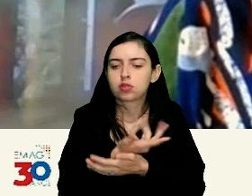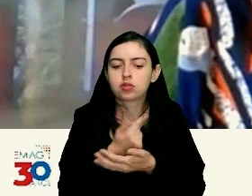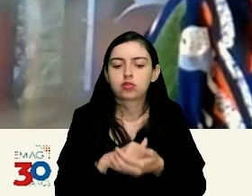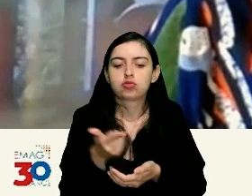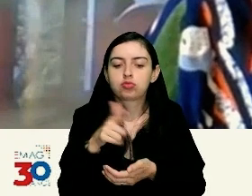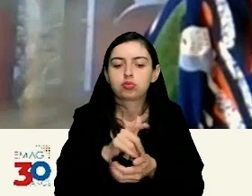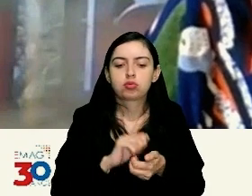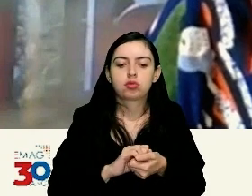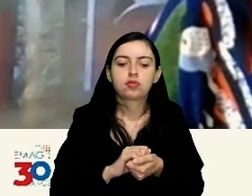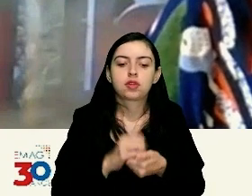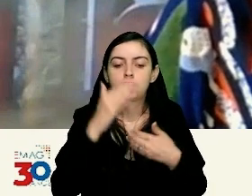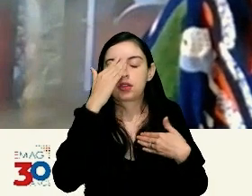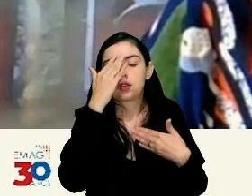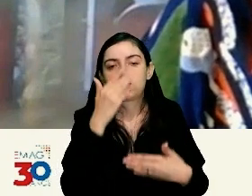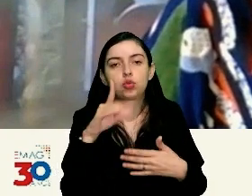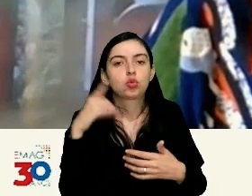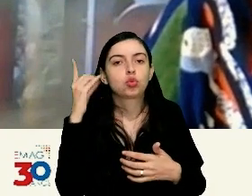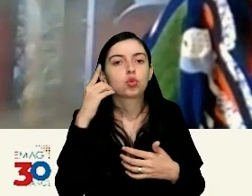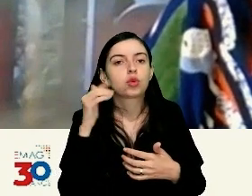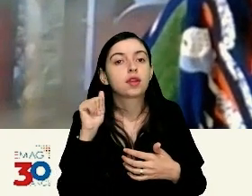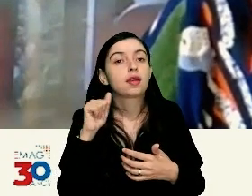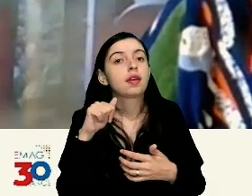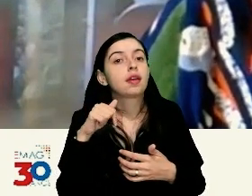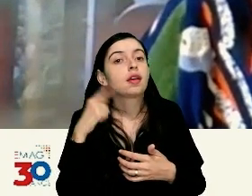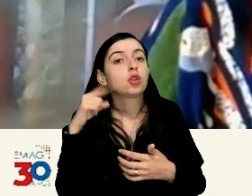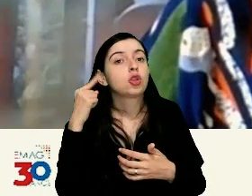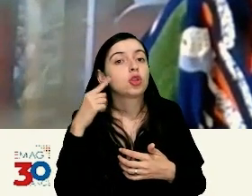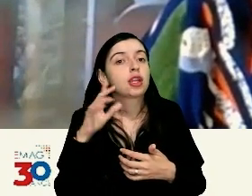Agradecer a doutora Letícia pelo convite,